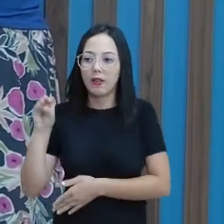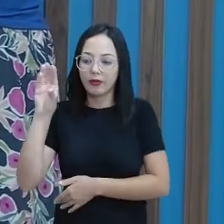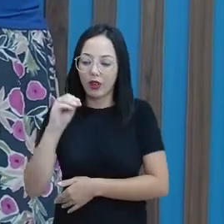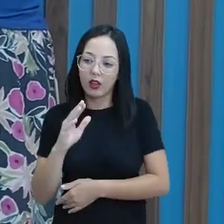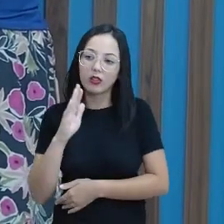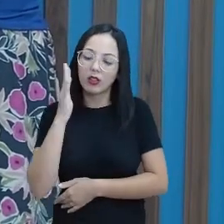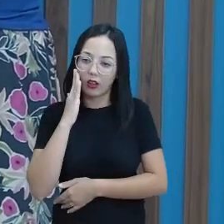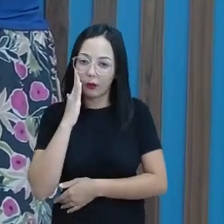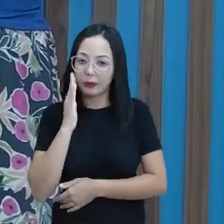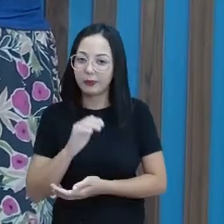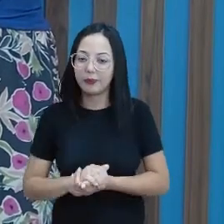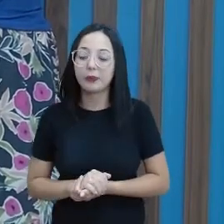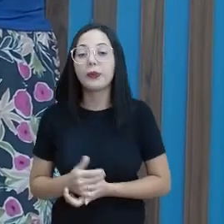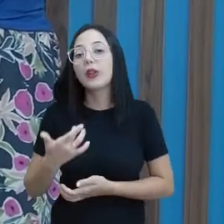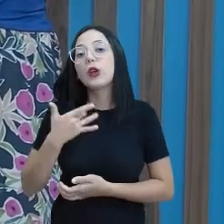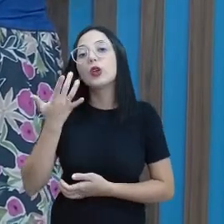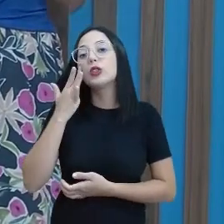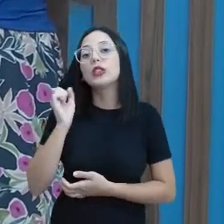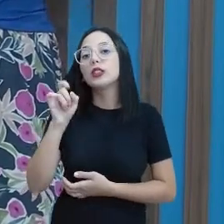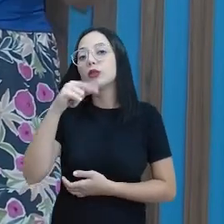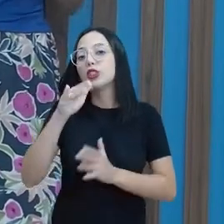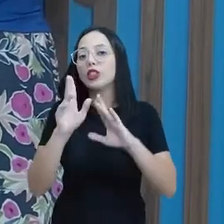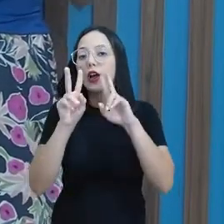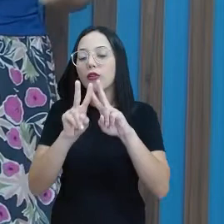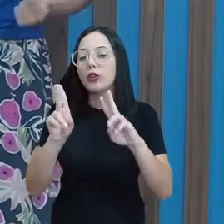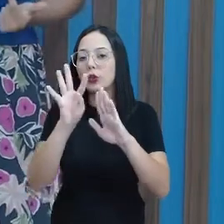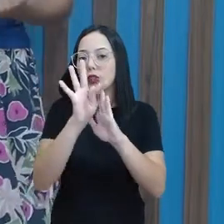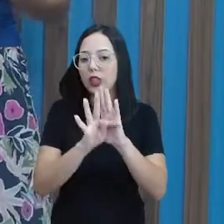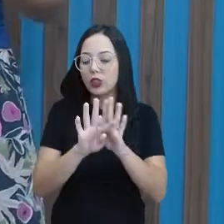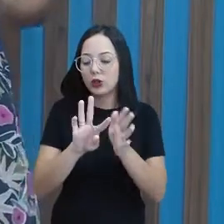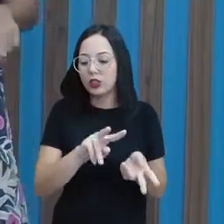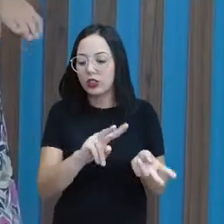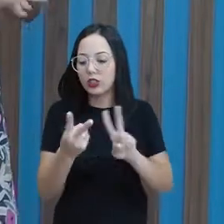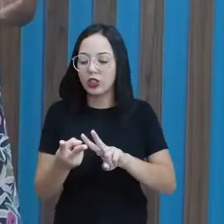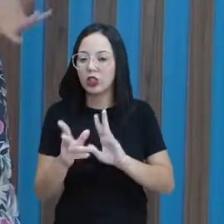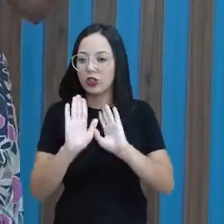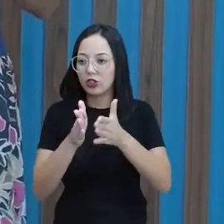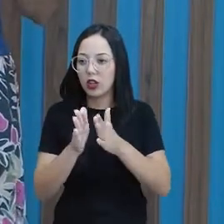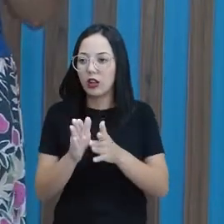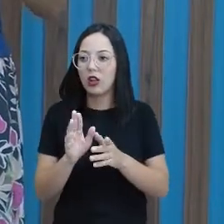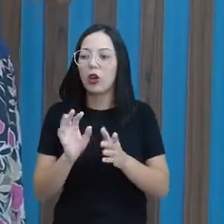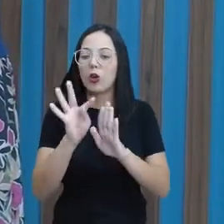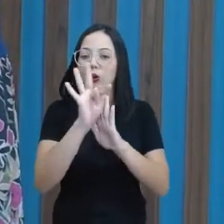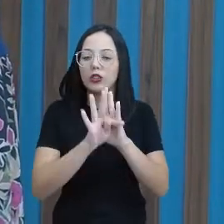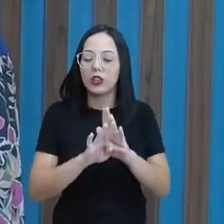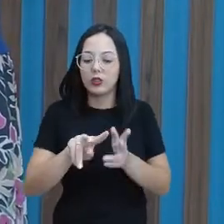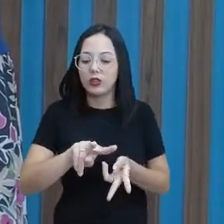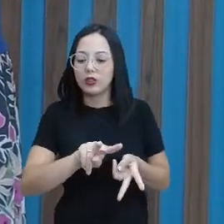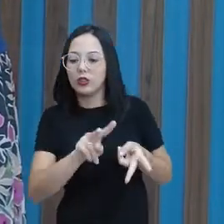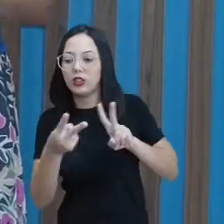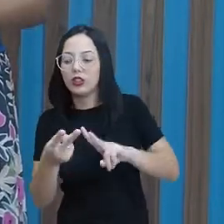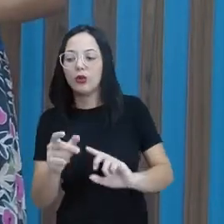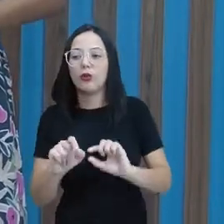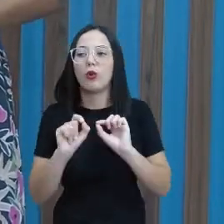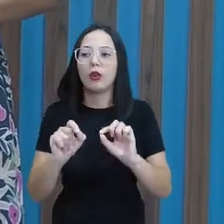né? Eu não sei se vocês já viram um texto transcrito. O texto transcrito é o seguinte.